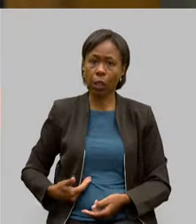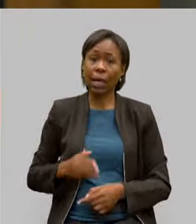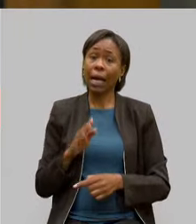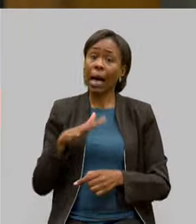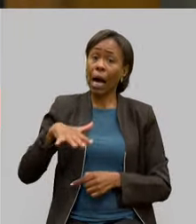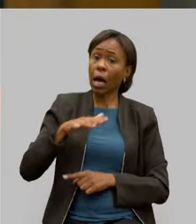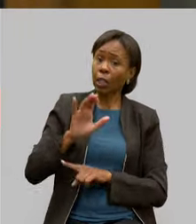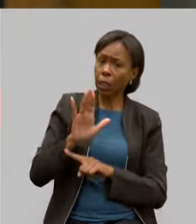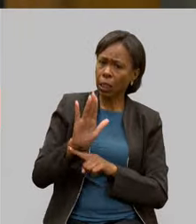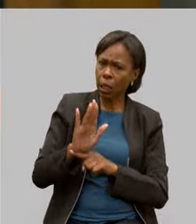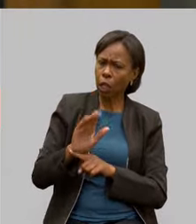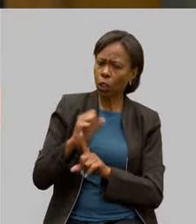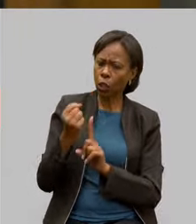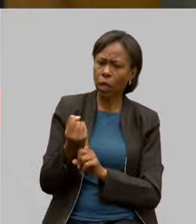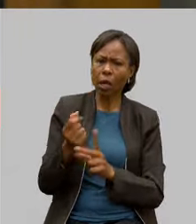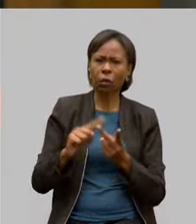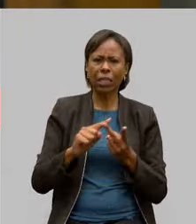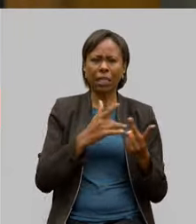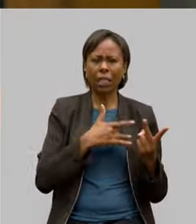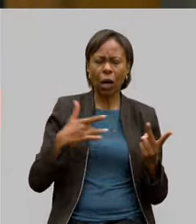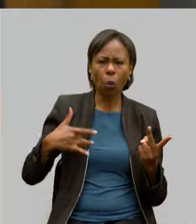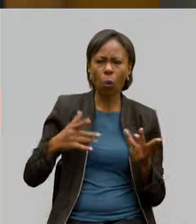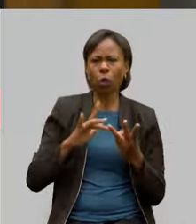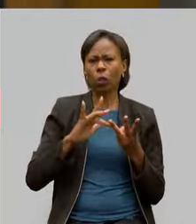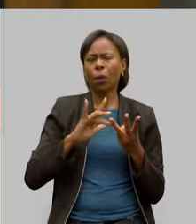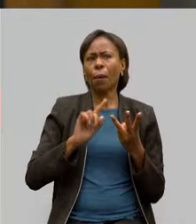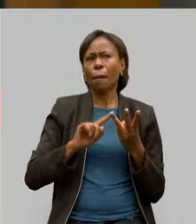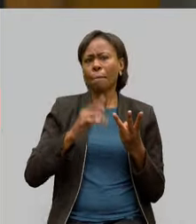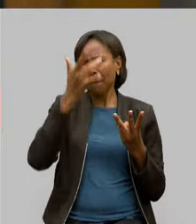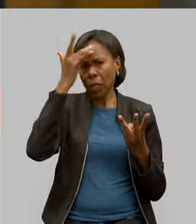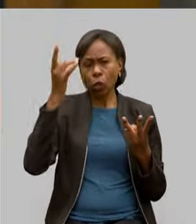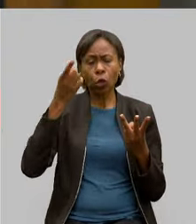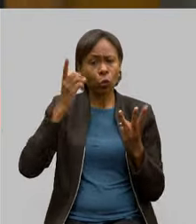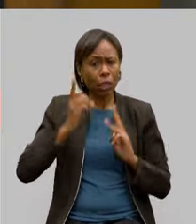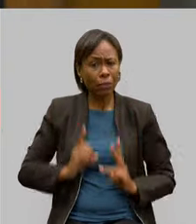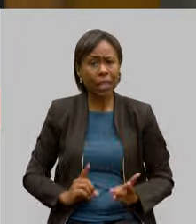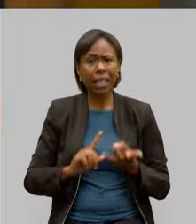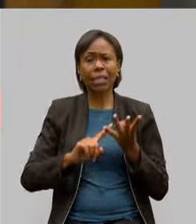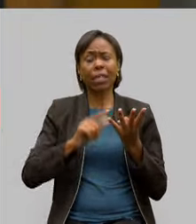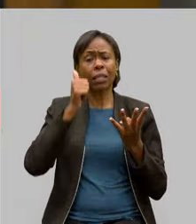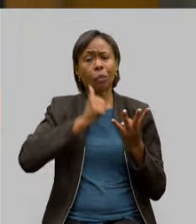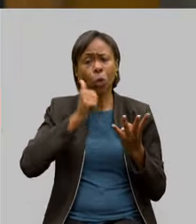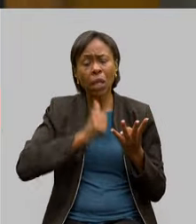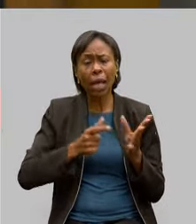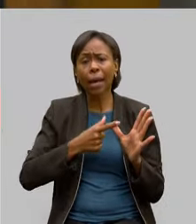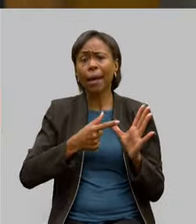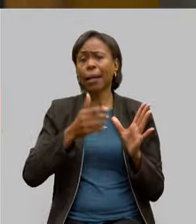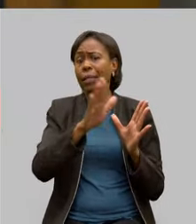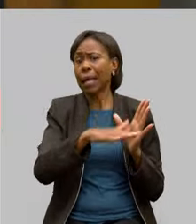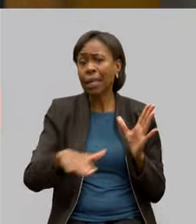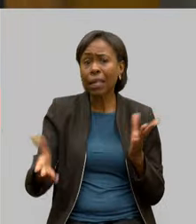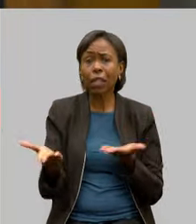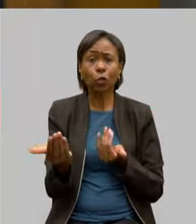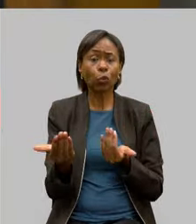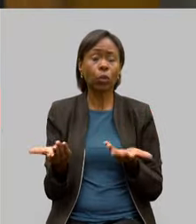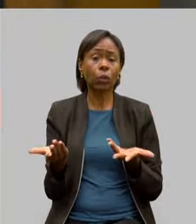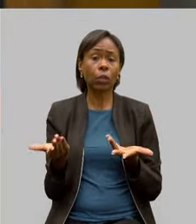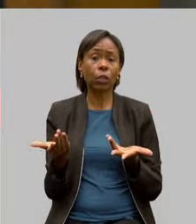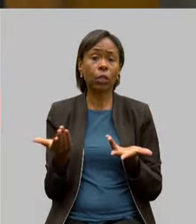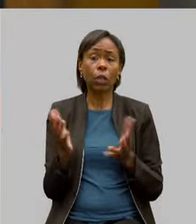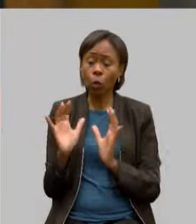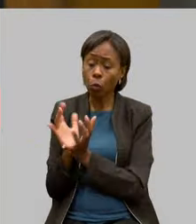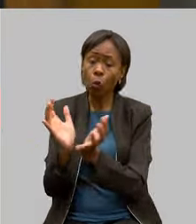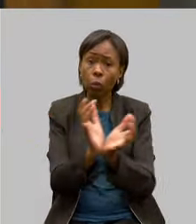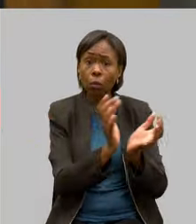Social da Saúde da pessoa com deficiência da mulher da Criança e Juventude porque nós precisamos